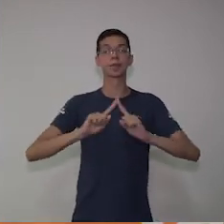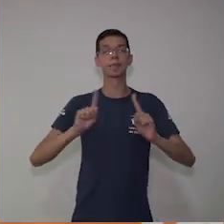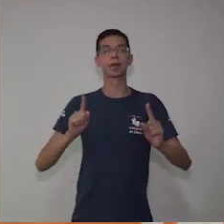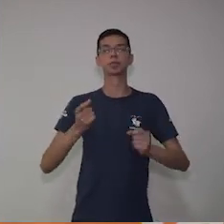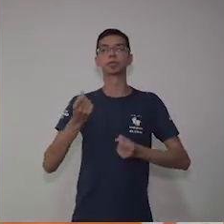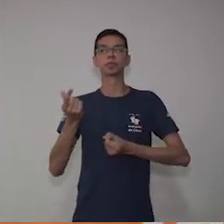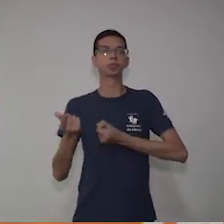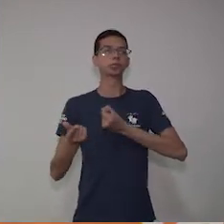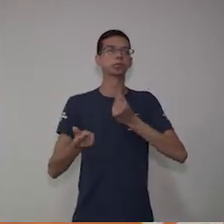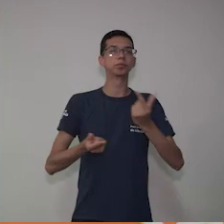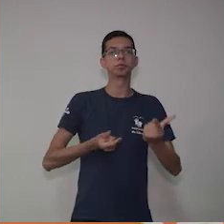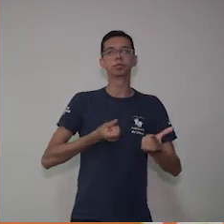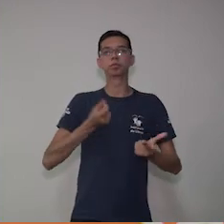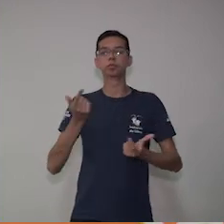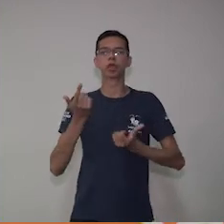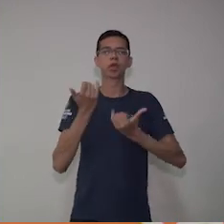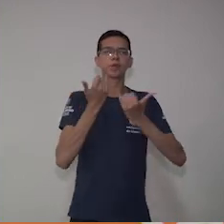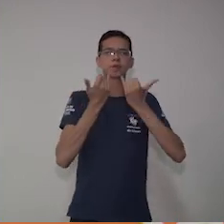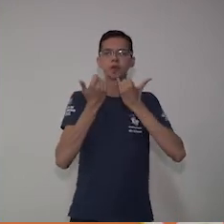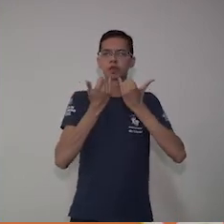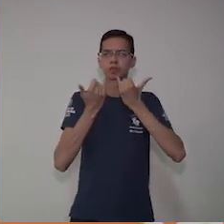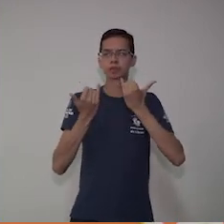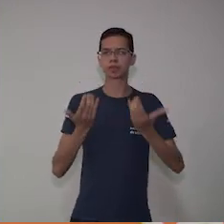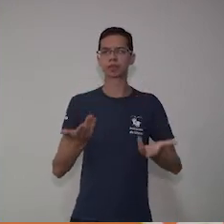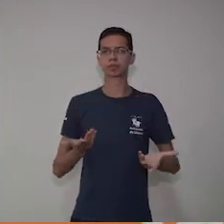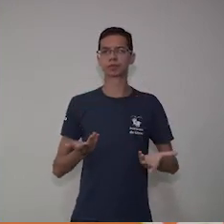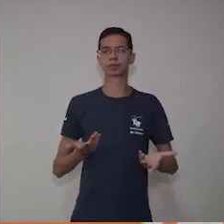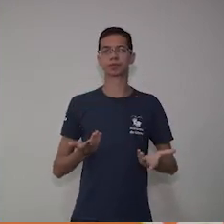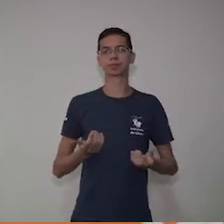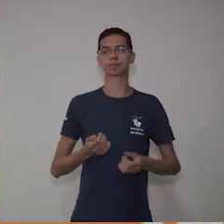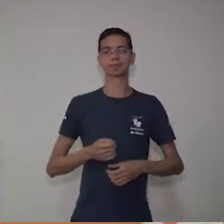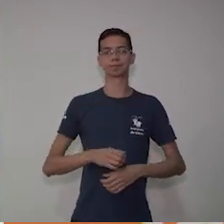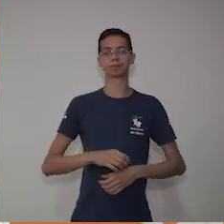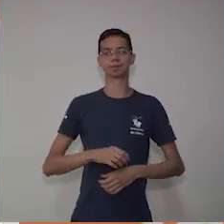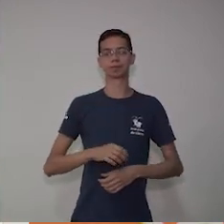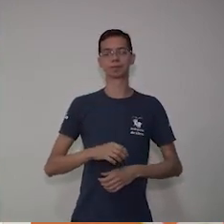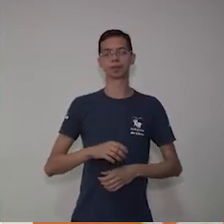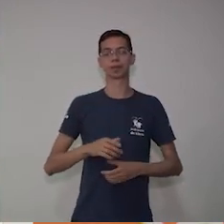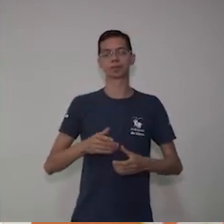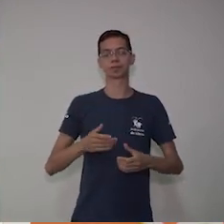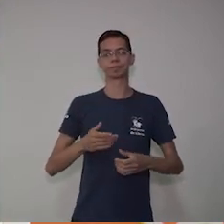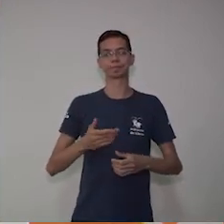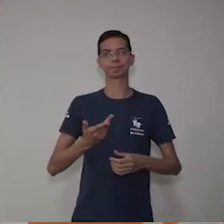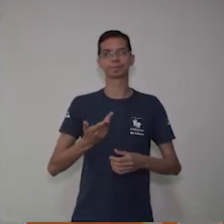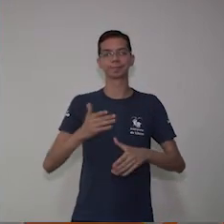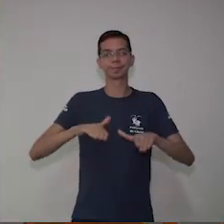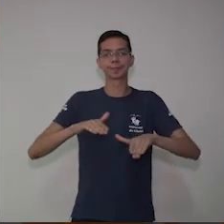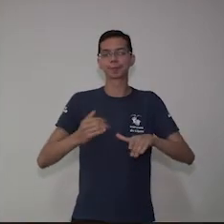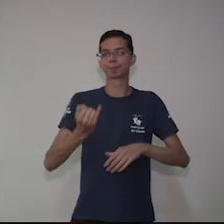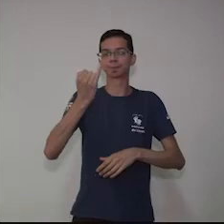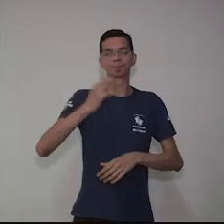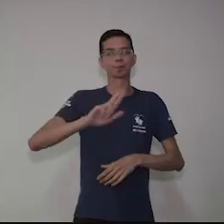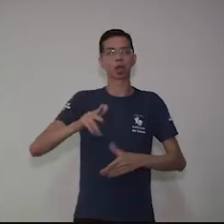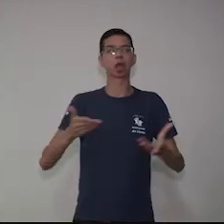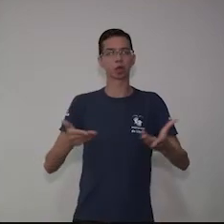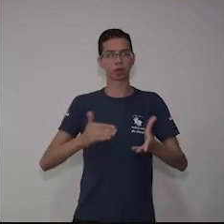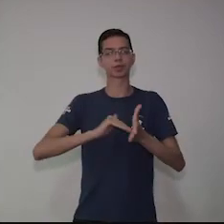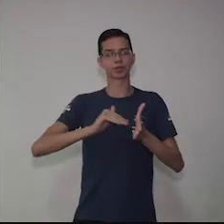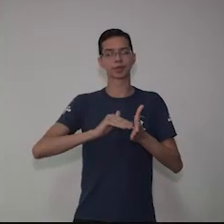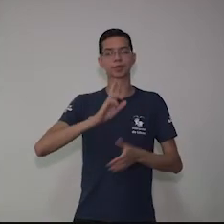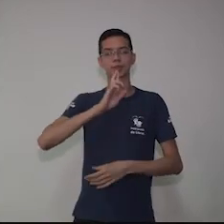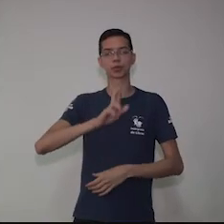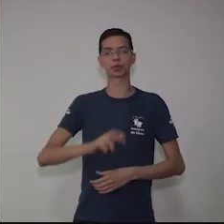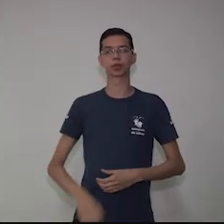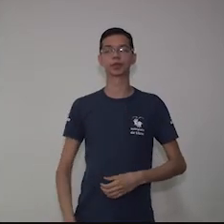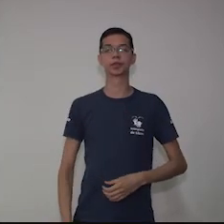isolado que é levado em consideração para a tomada de políticas públicas. Queria passar a palavra ao secretário. A observação